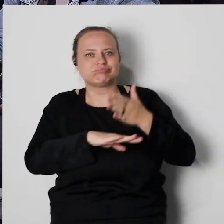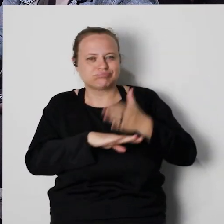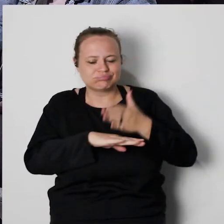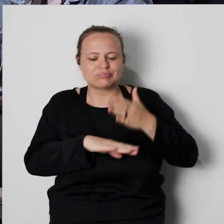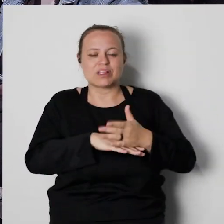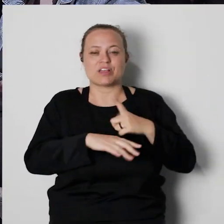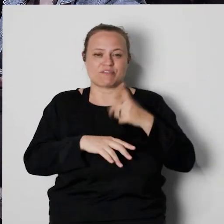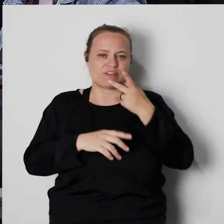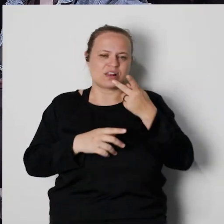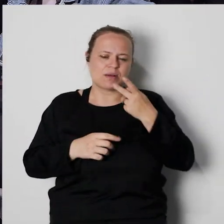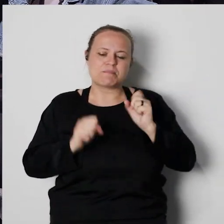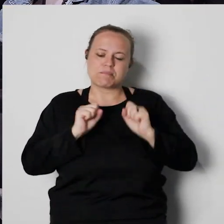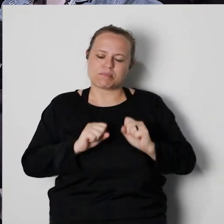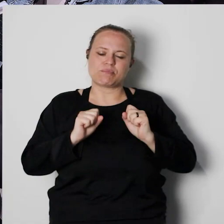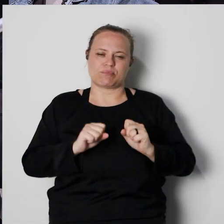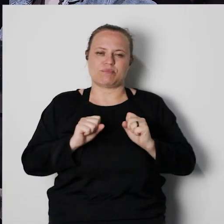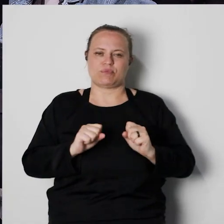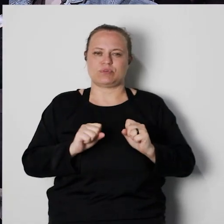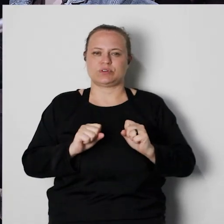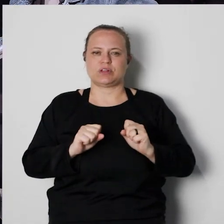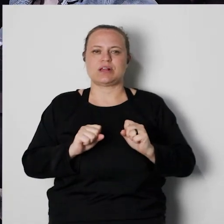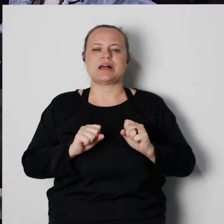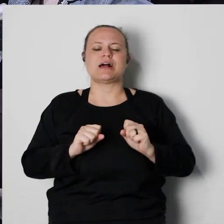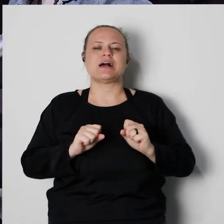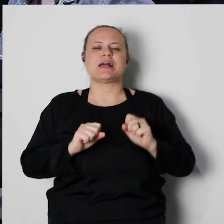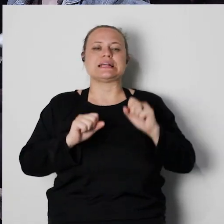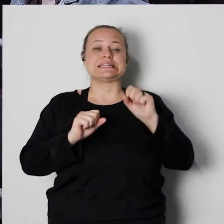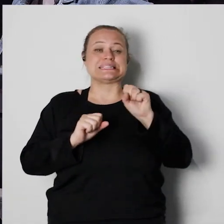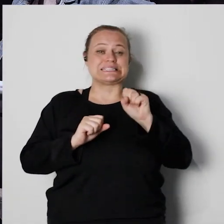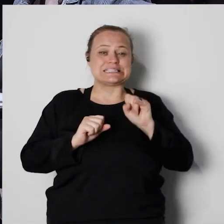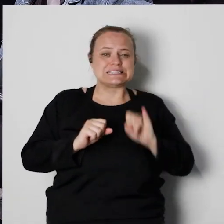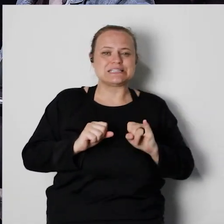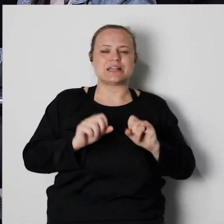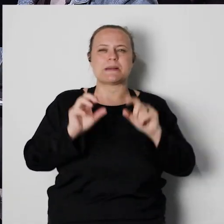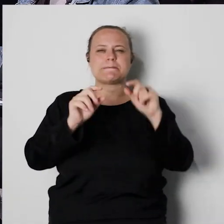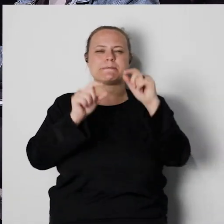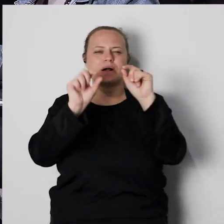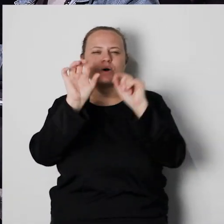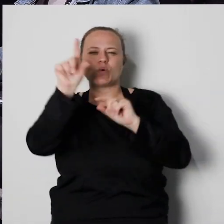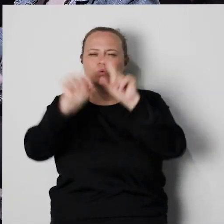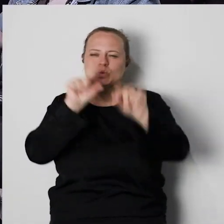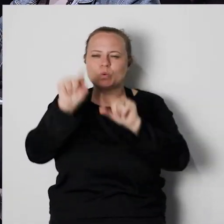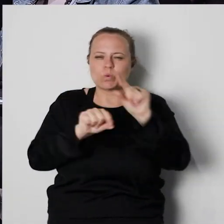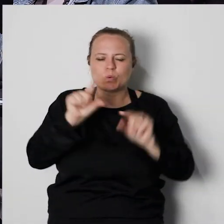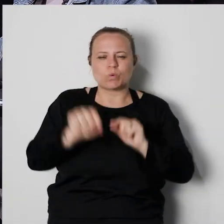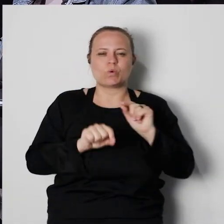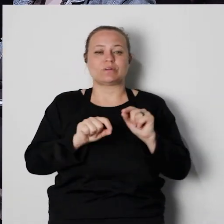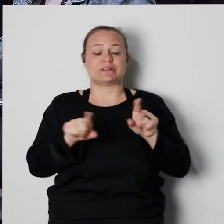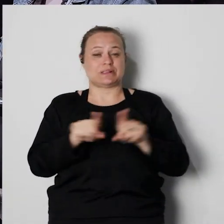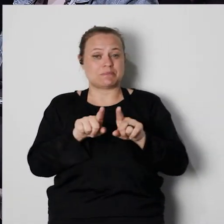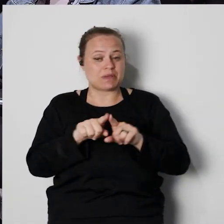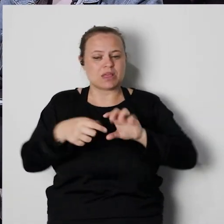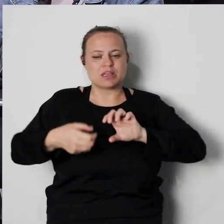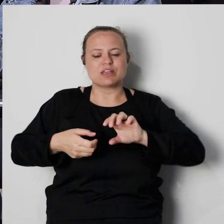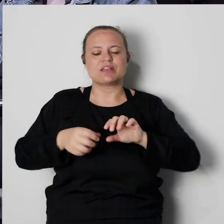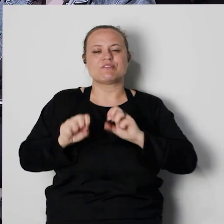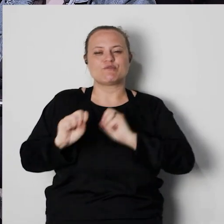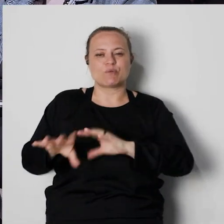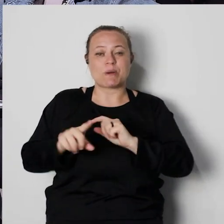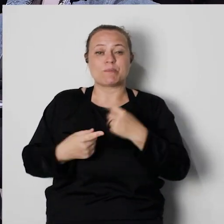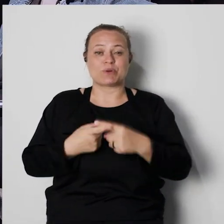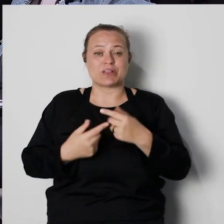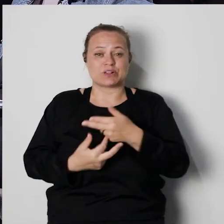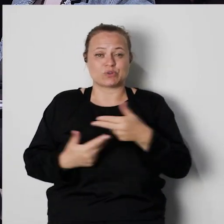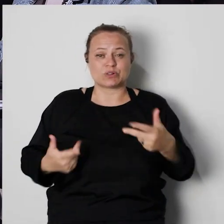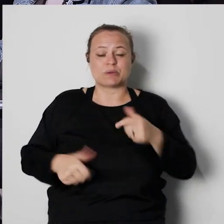que a própria Ancine teve que fazer reuniões para a gente, vai demorar um pouco a gente conseguir registrar todo mundo, devido à grande produção. Eu acho que eu vou dar esse exemplo